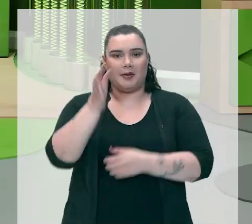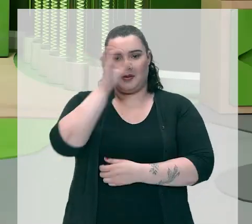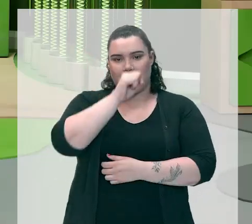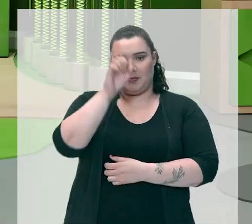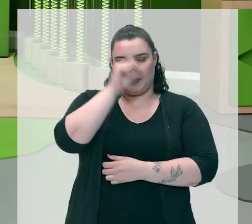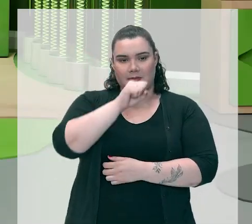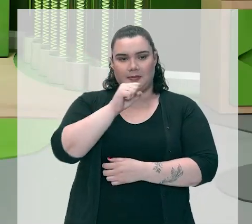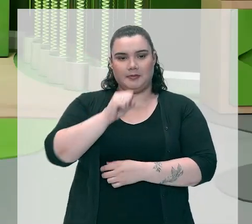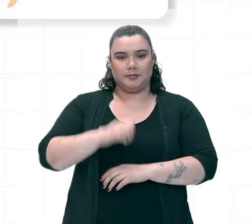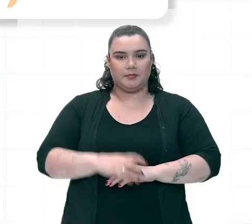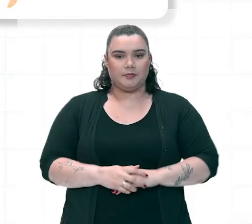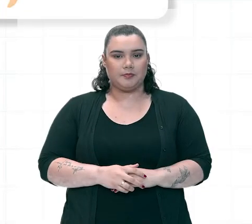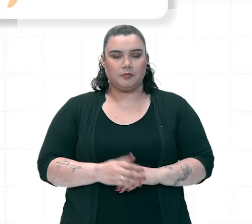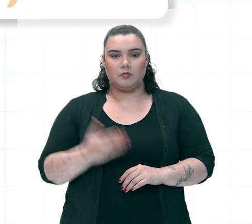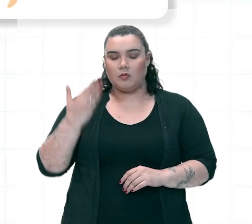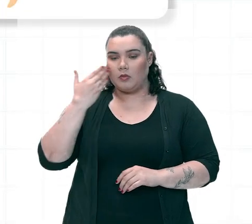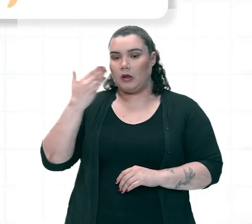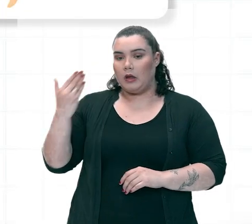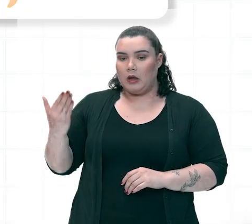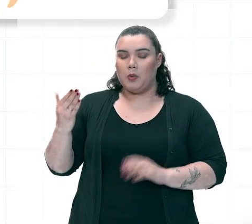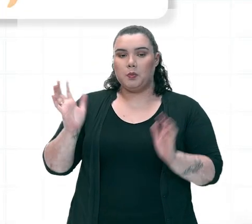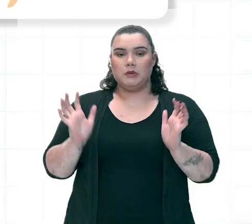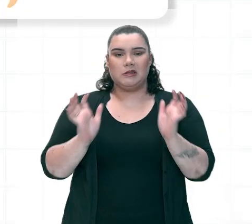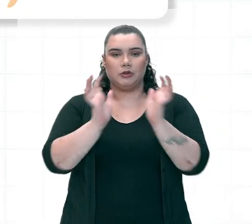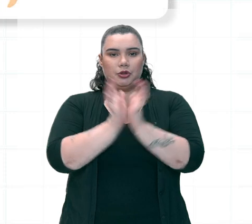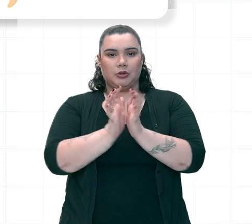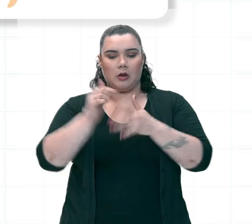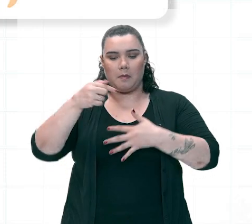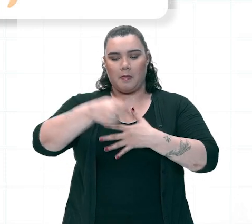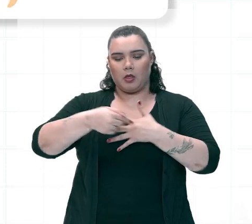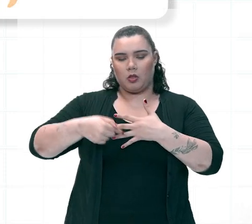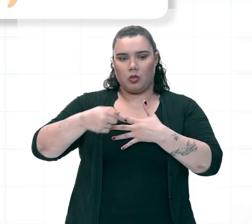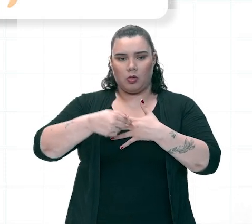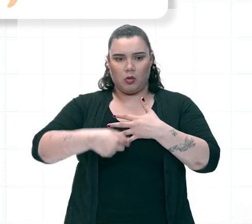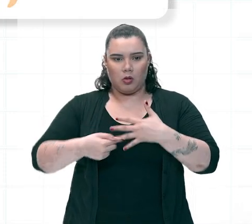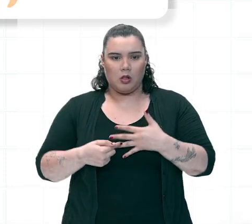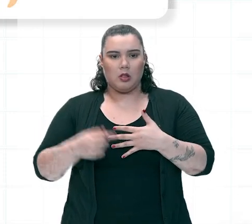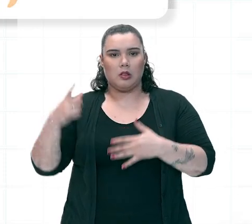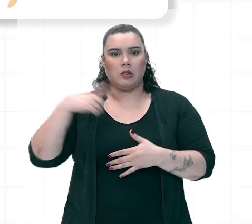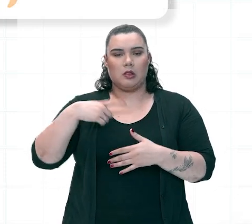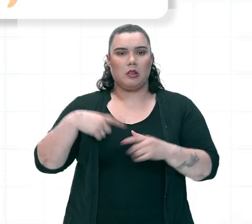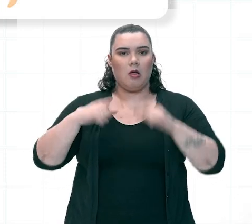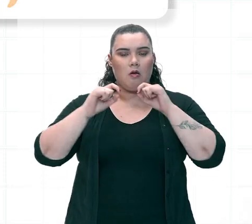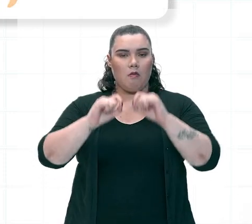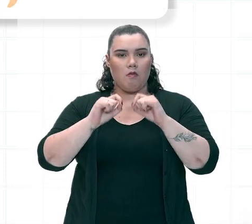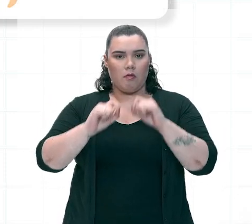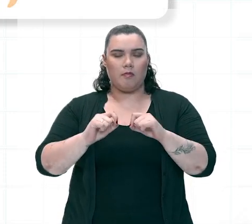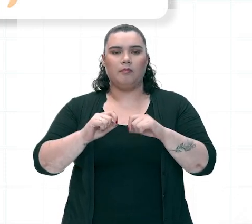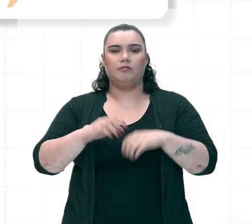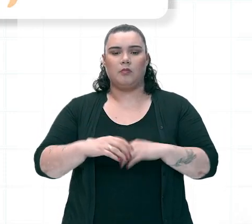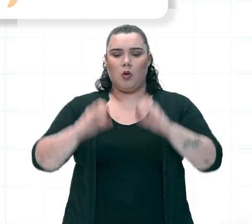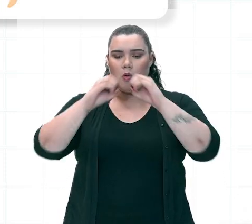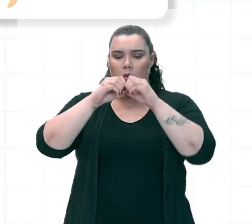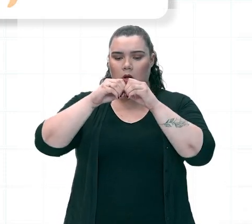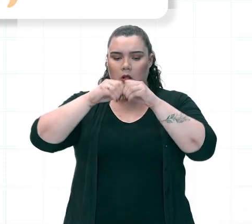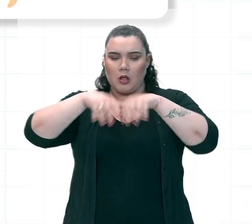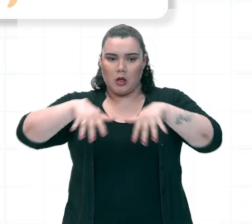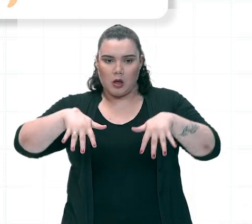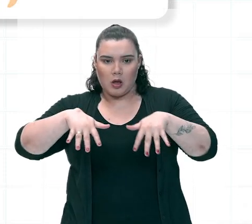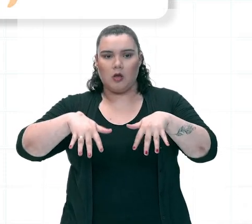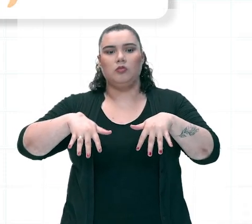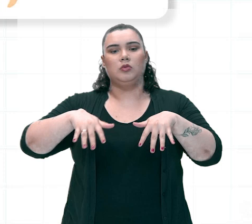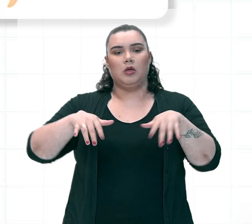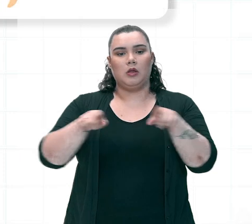observar aí nas nossas próximas imagens. O sistema endócrino, então, é uma complexa rede de glândulas e órgãos que produzem